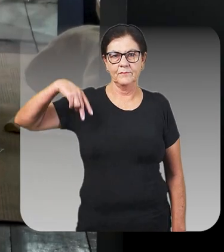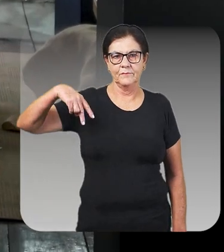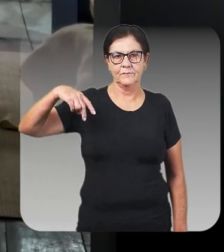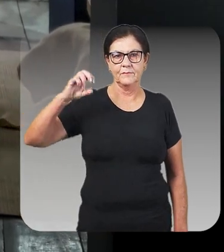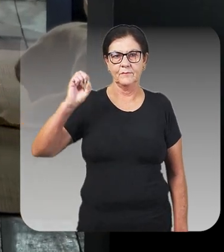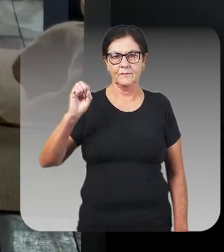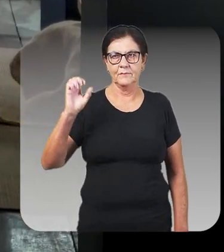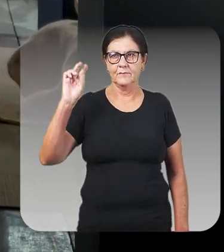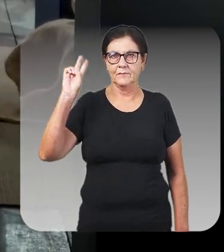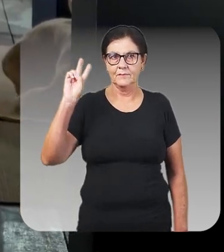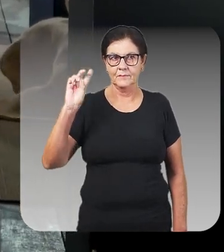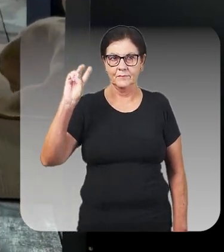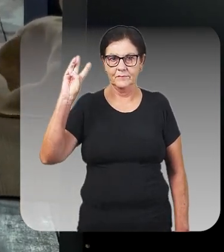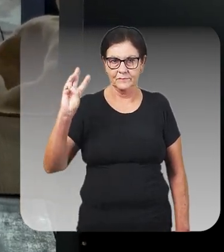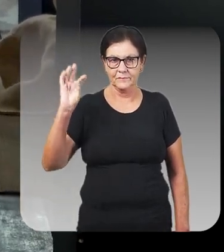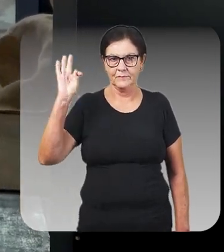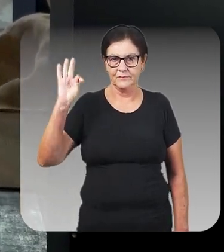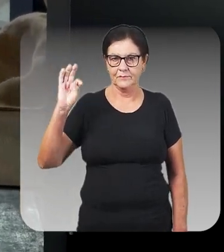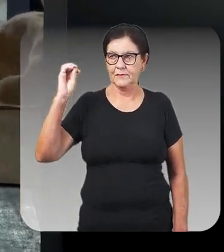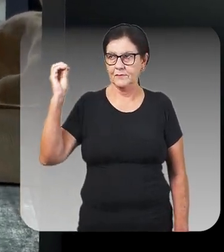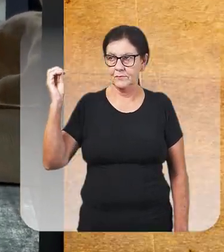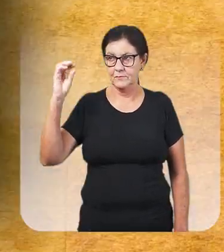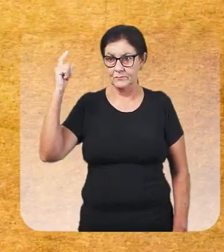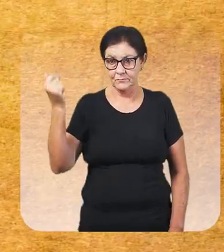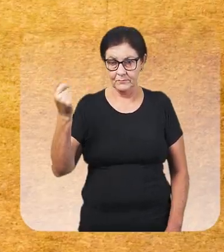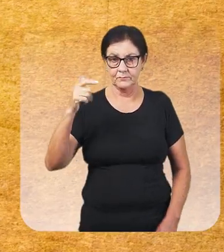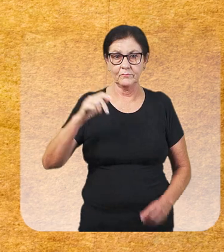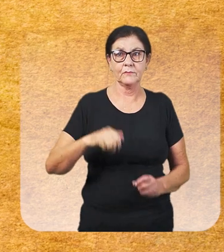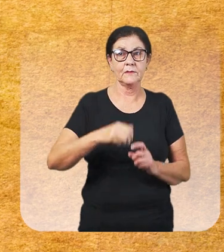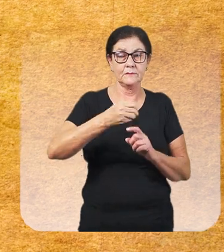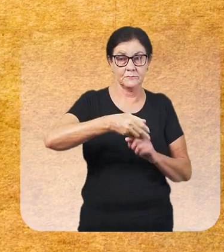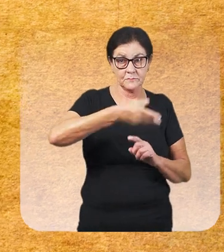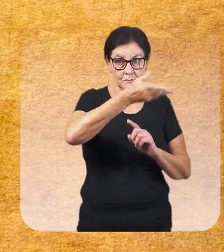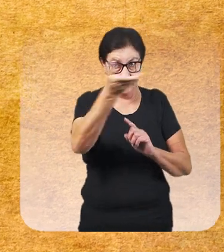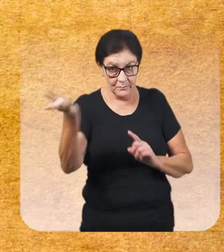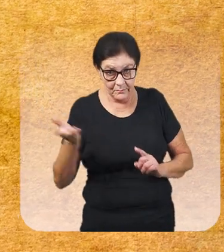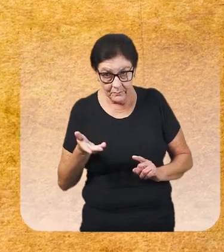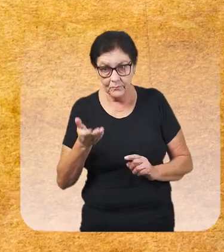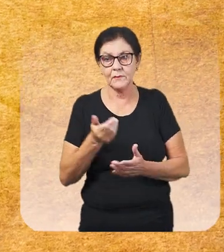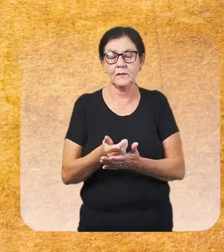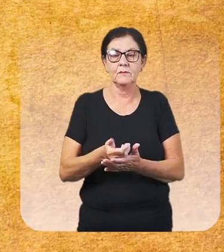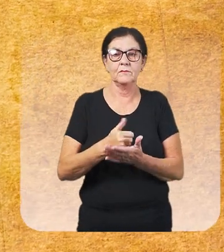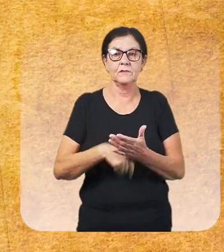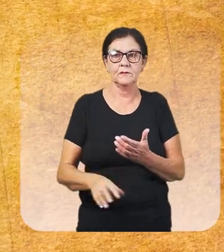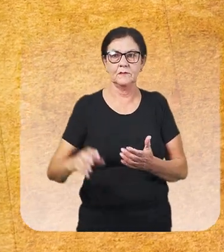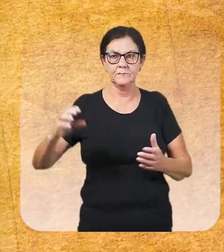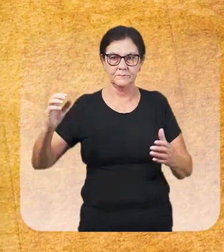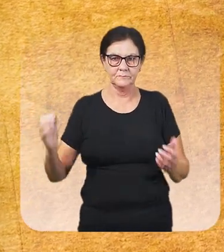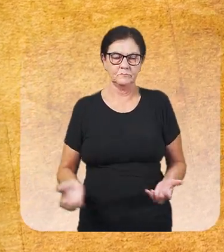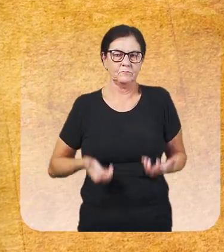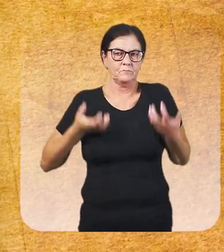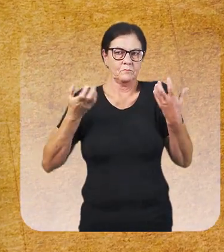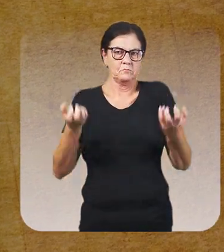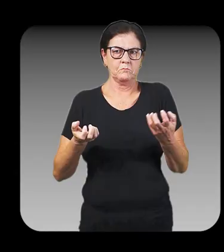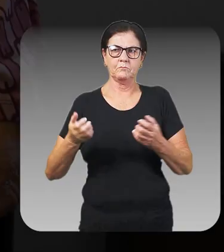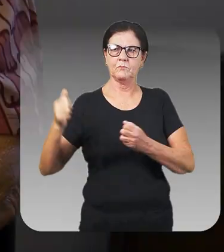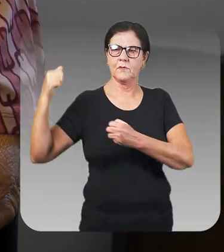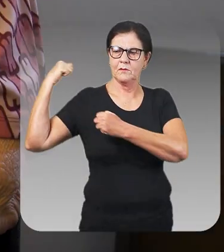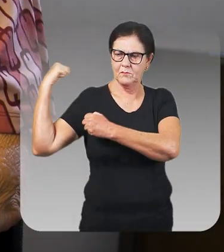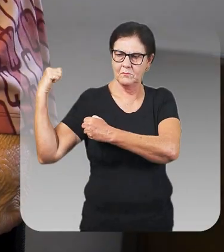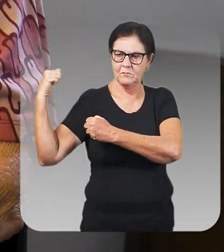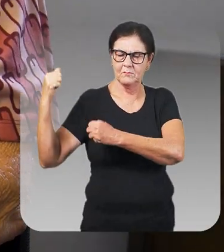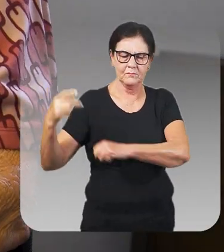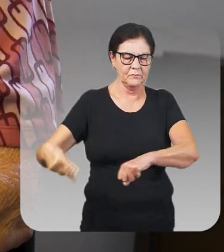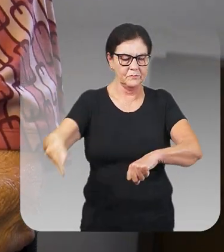Newton Prado representa para nós lemenses coragem, força, determinação e patriotismo.